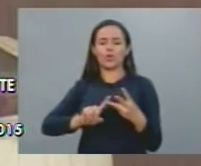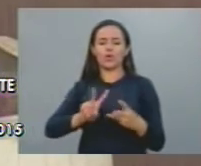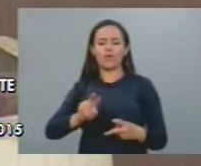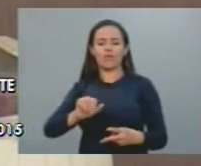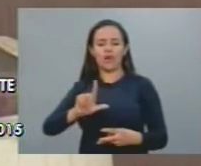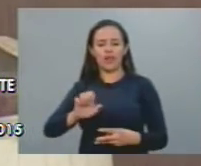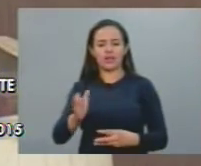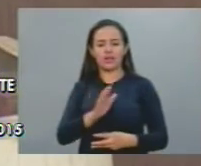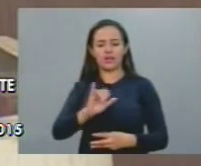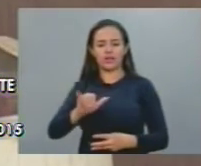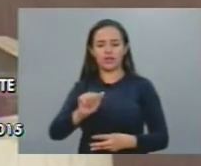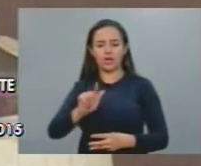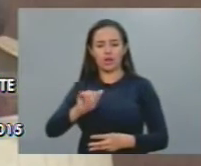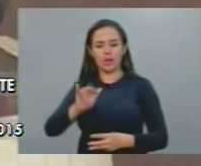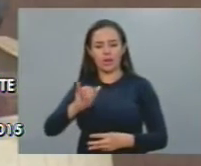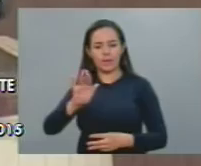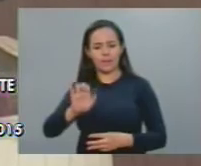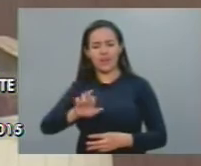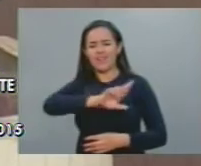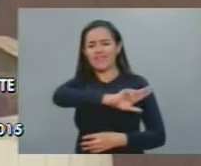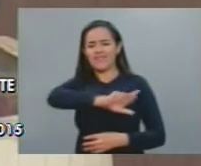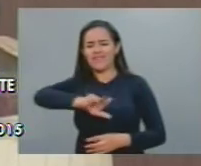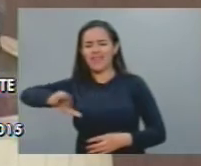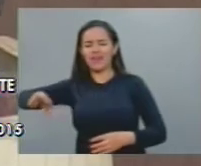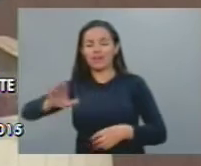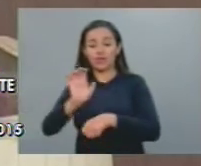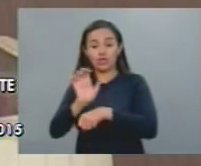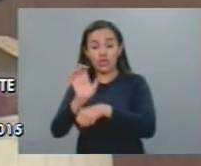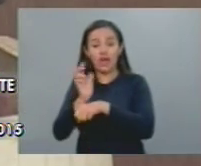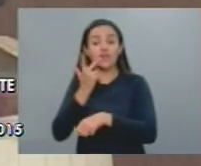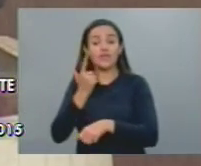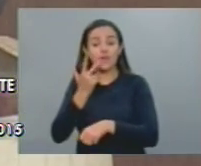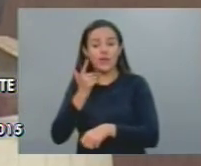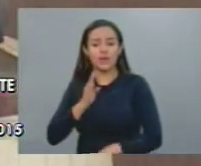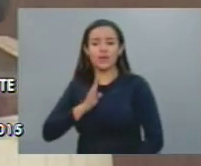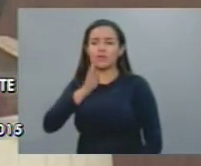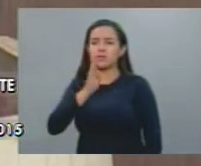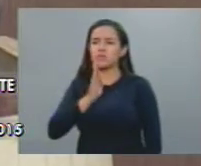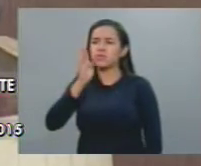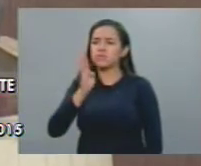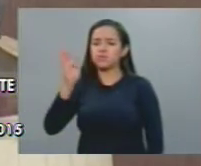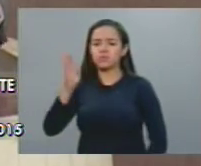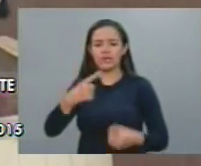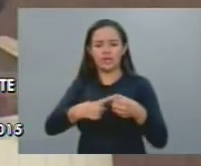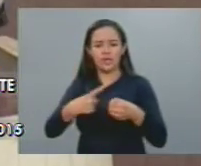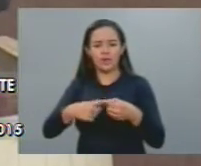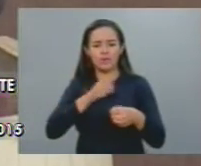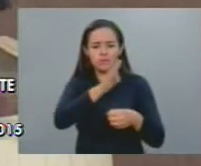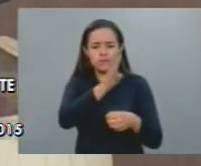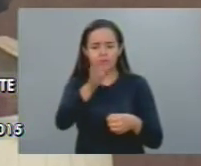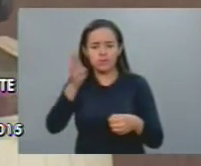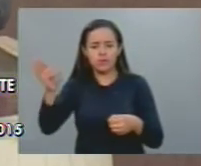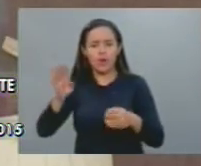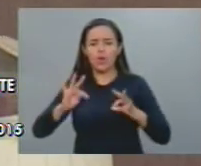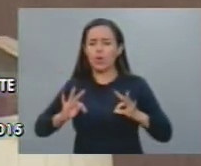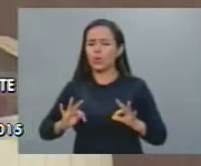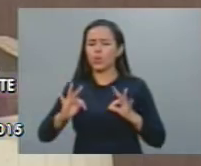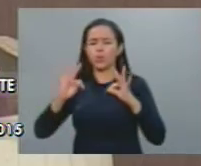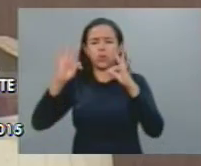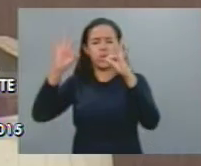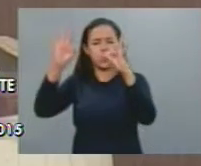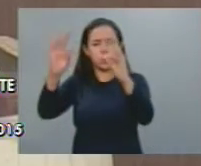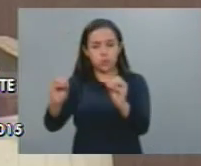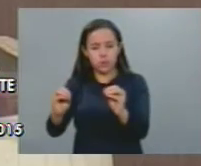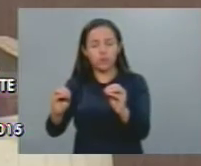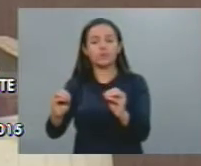no centro-sul. E isso só me faz muito feliz. Porque toda vez que eu vou às comunidades,